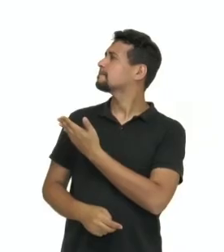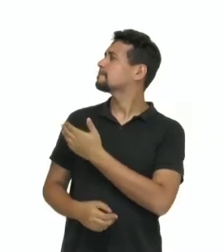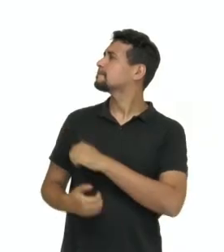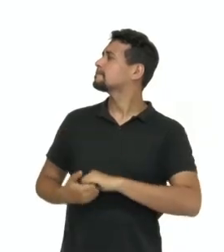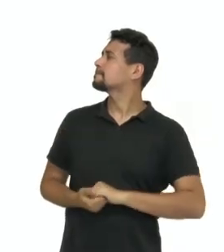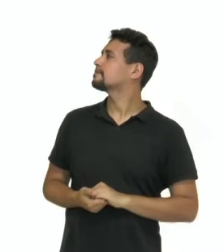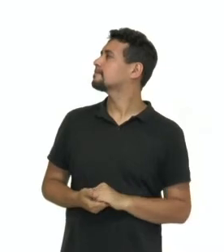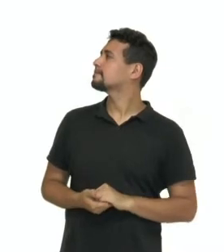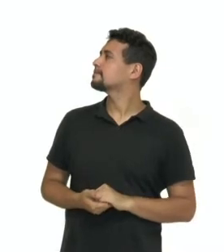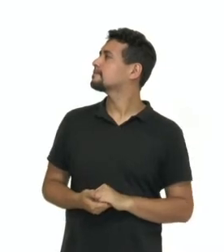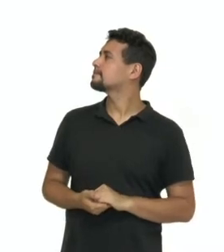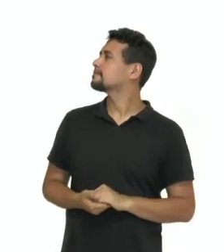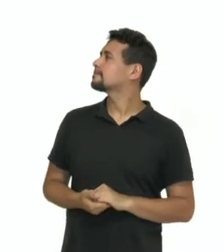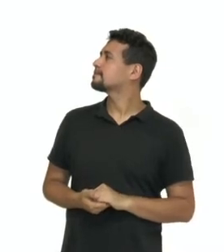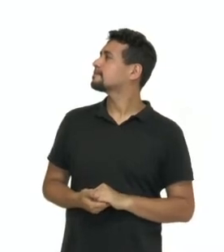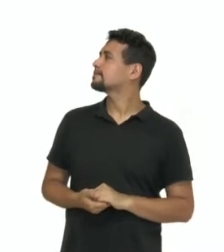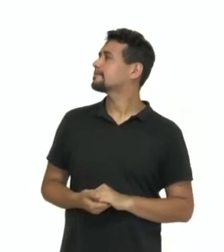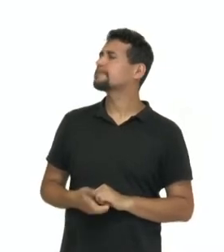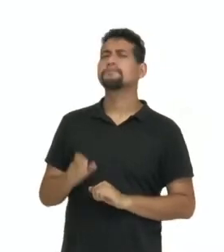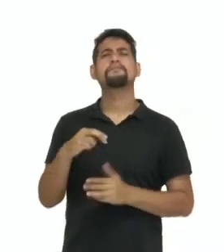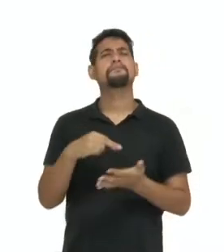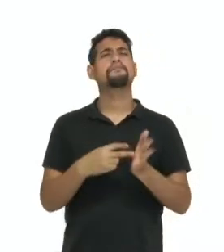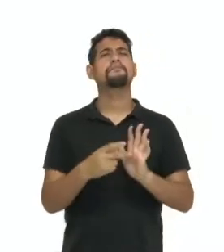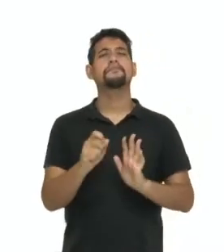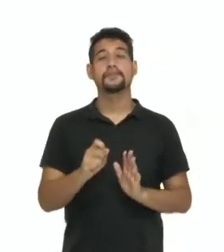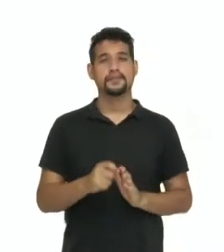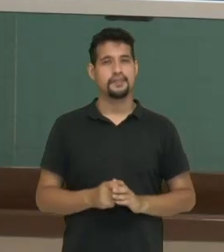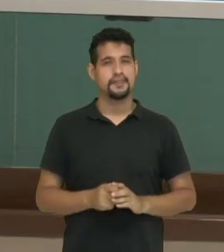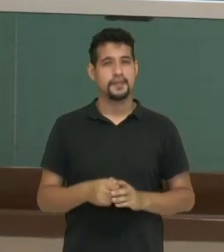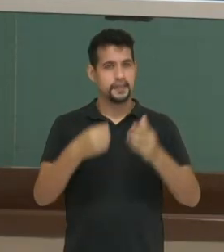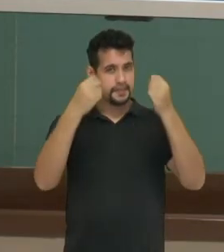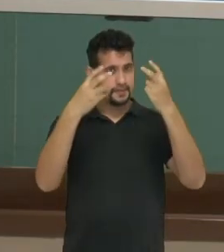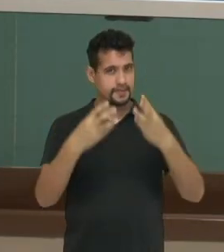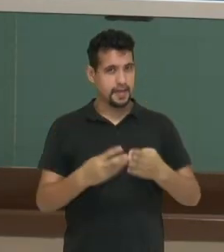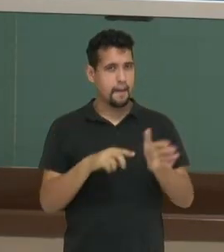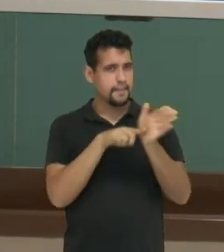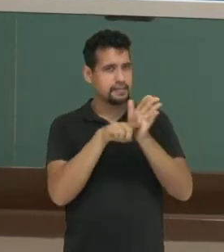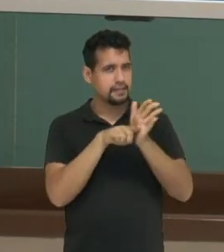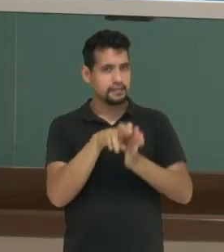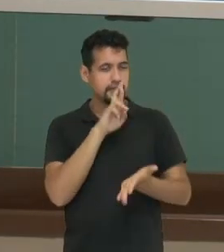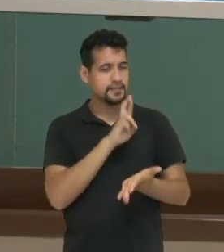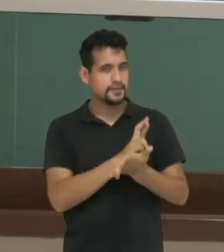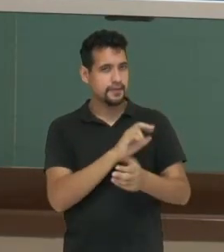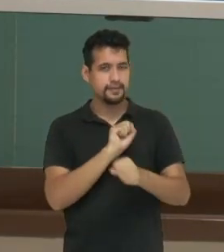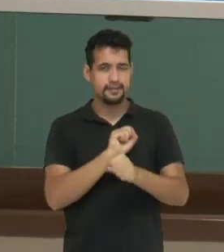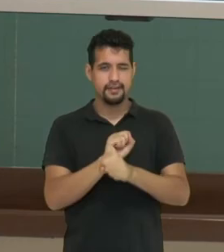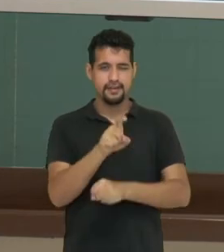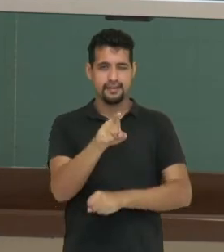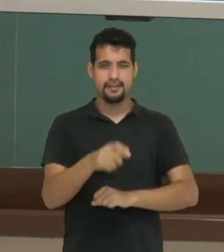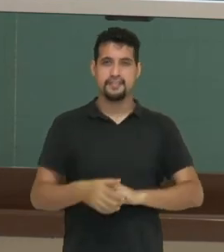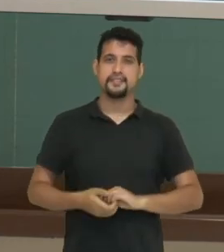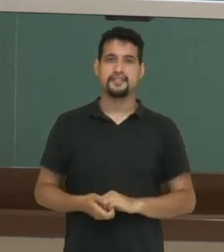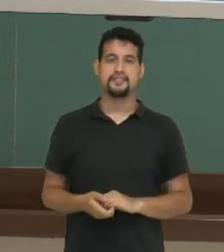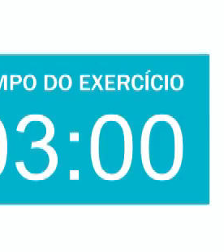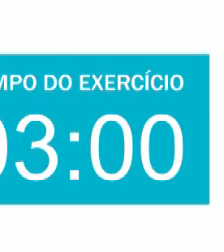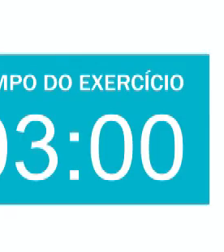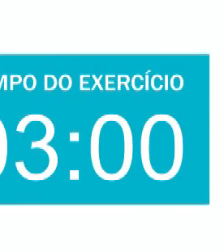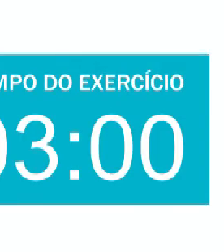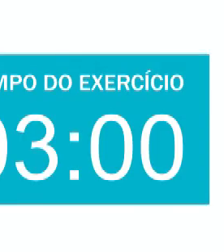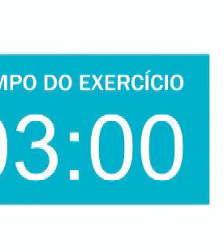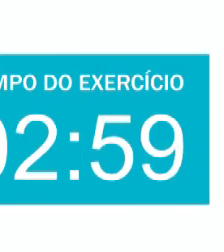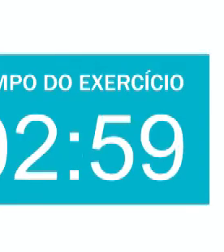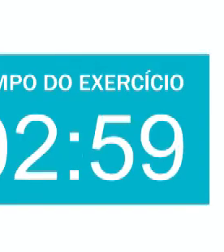Kyongo e Genjo no Taekwondo. Capriche e eu estou te aguardando.